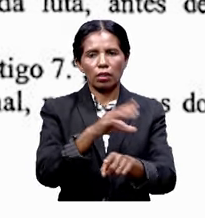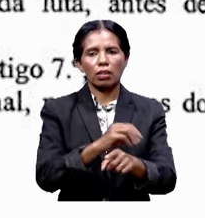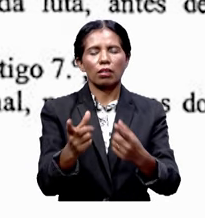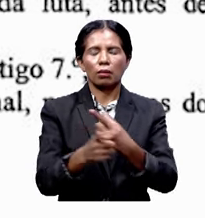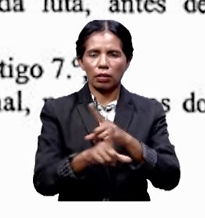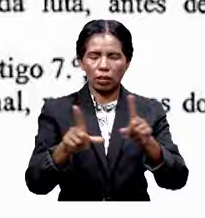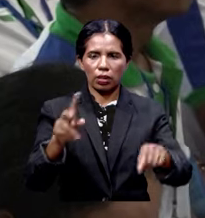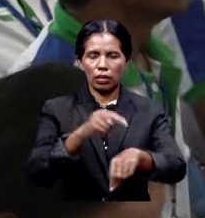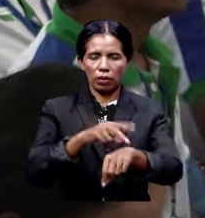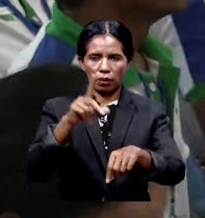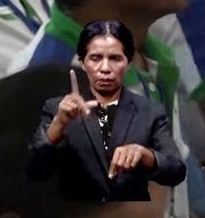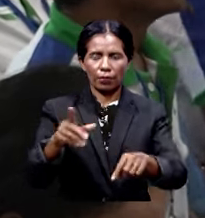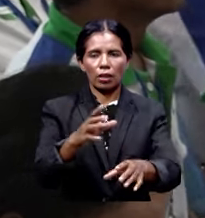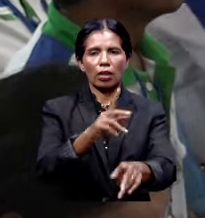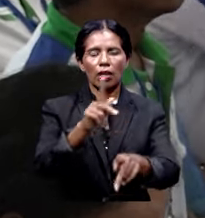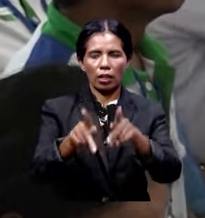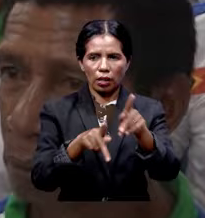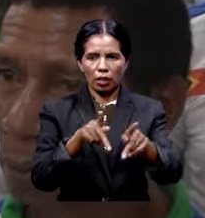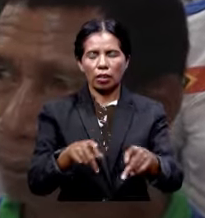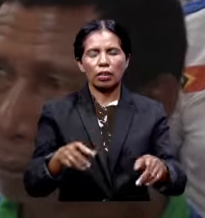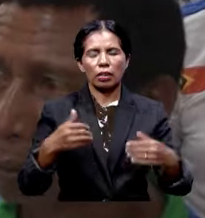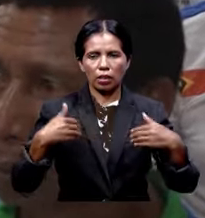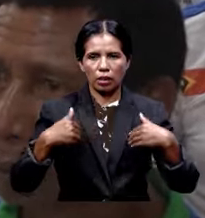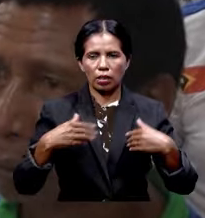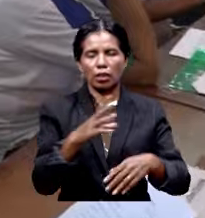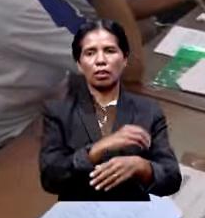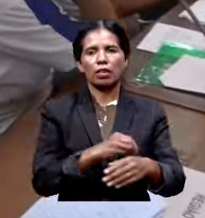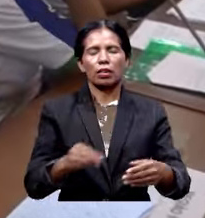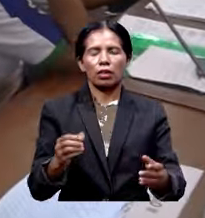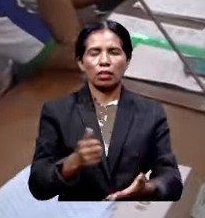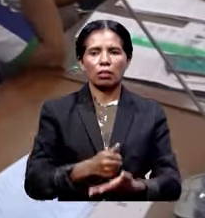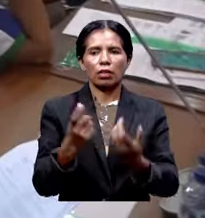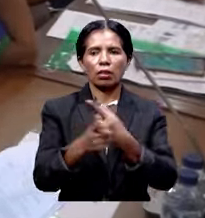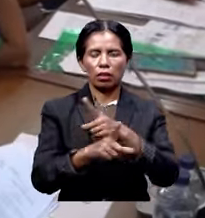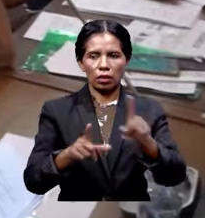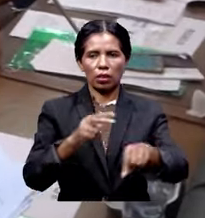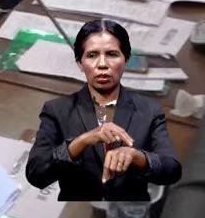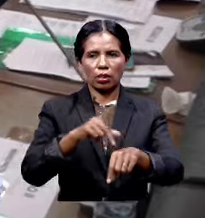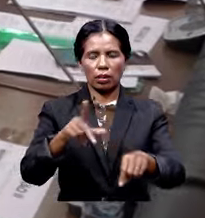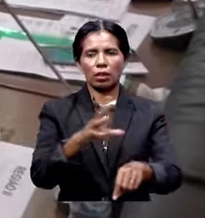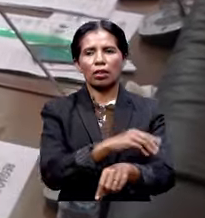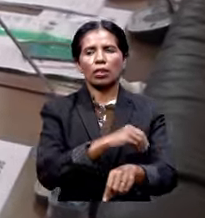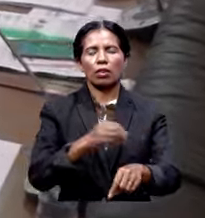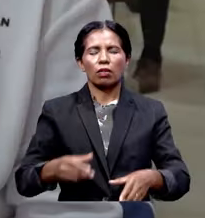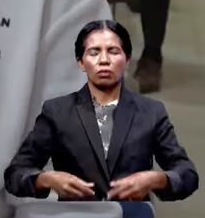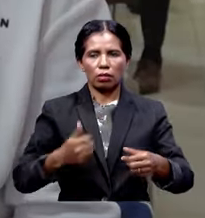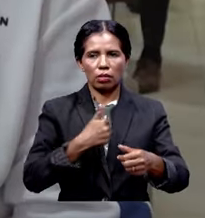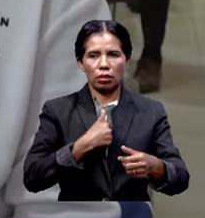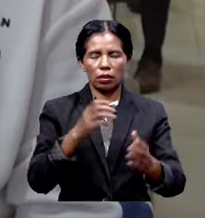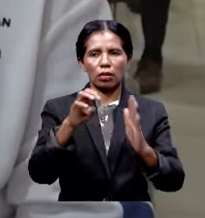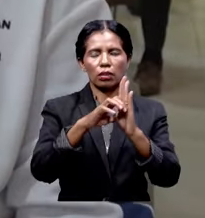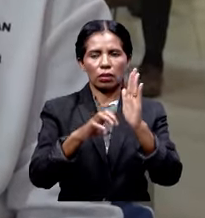libertação nacional, mak cidadão nebema ki exército e a luta libertação nacional nebe integra an e a